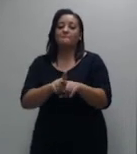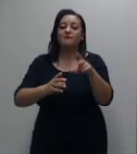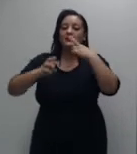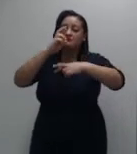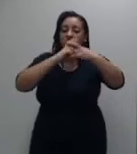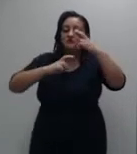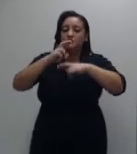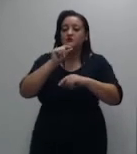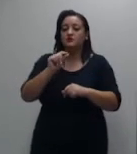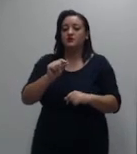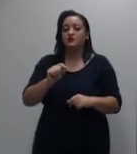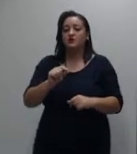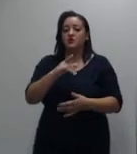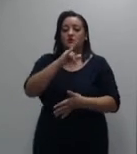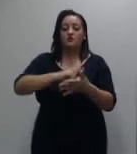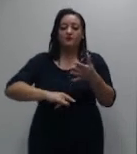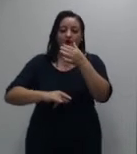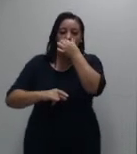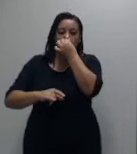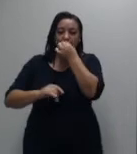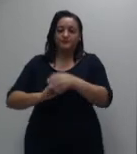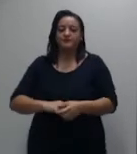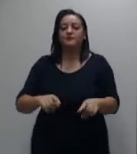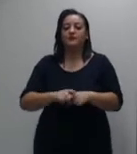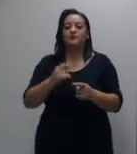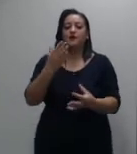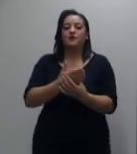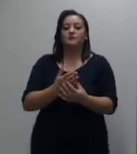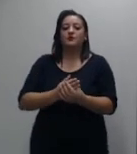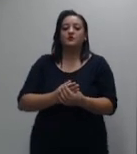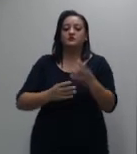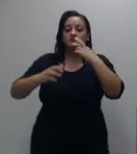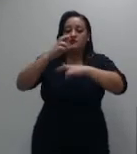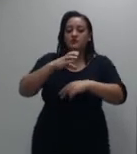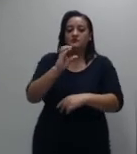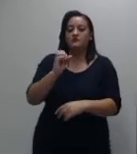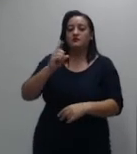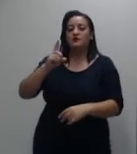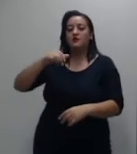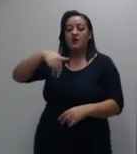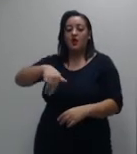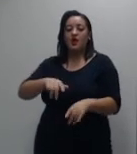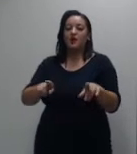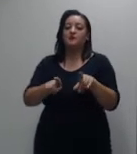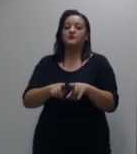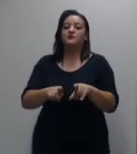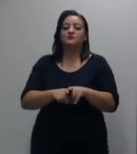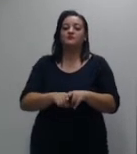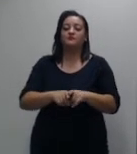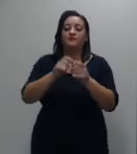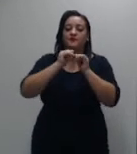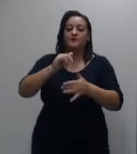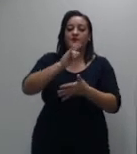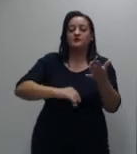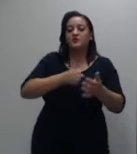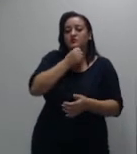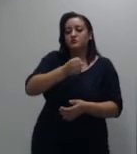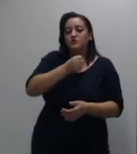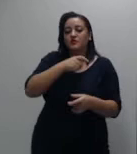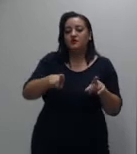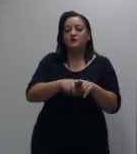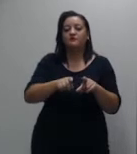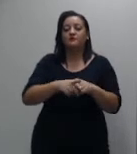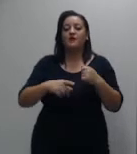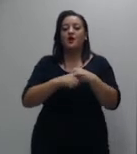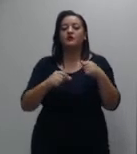em documento é processo investigatório na cvm as publicações de jornais artigos